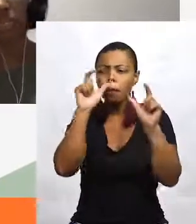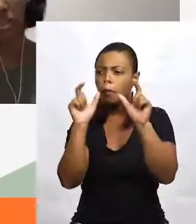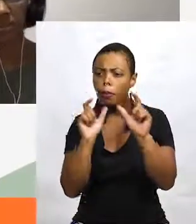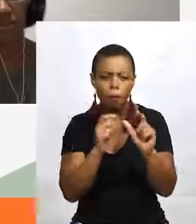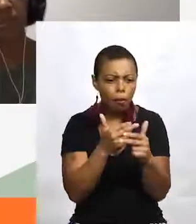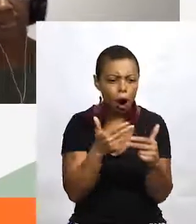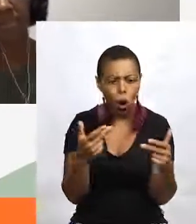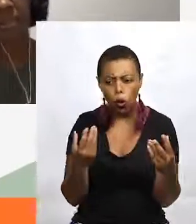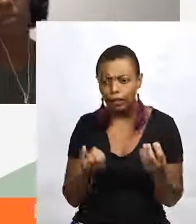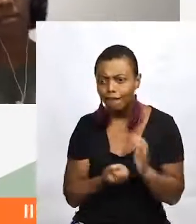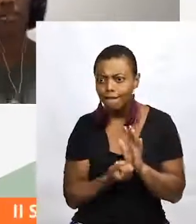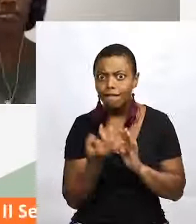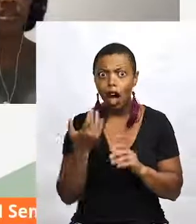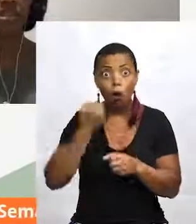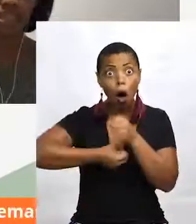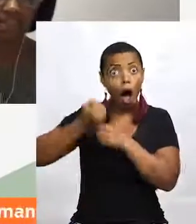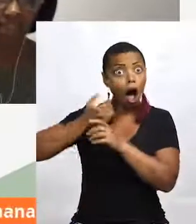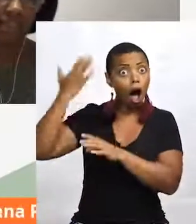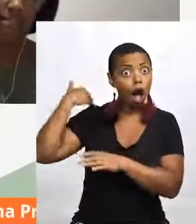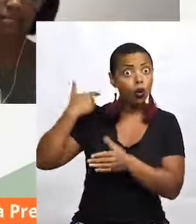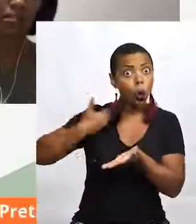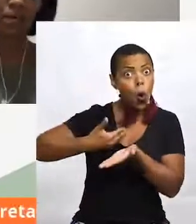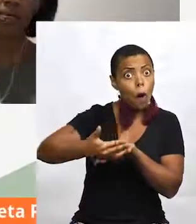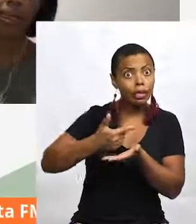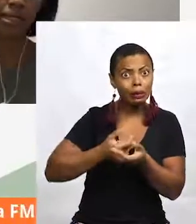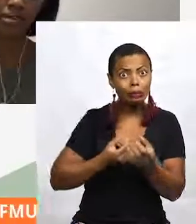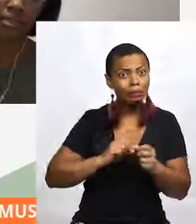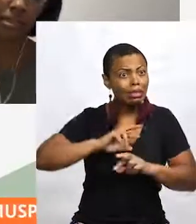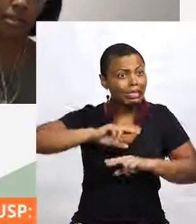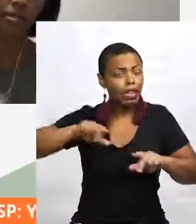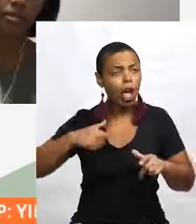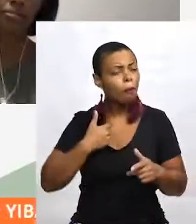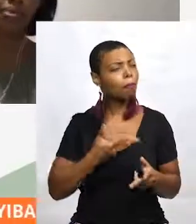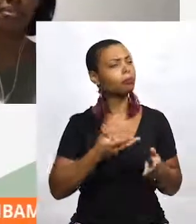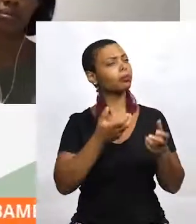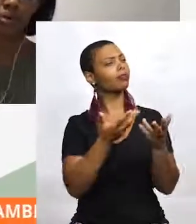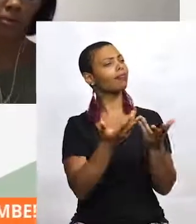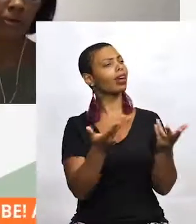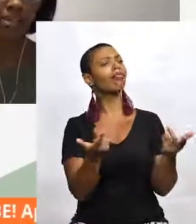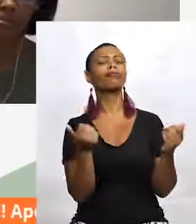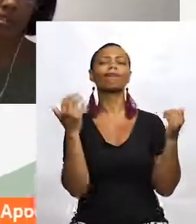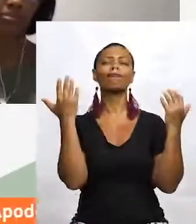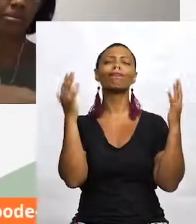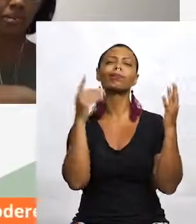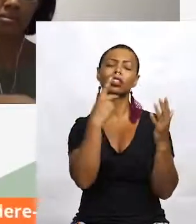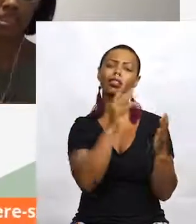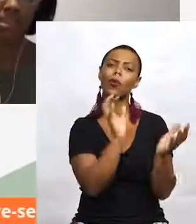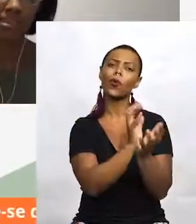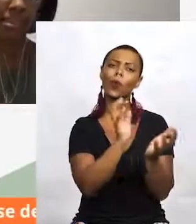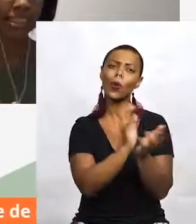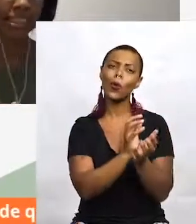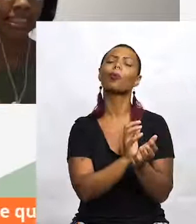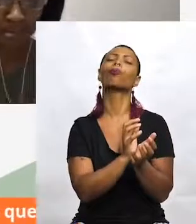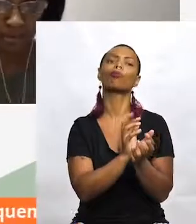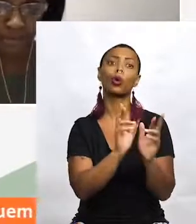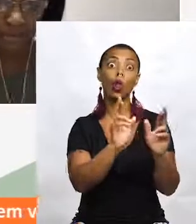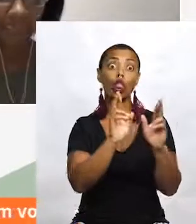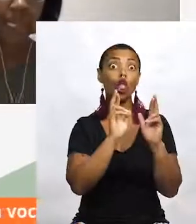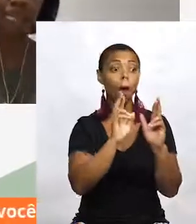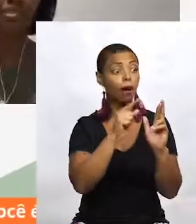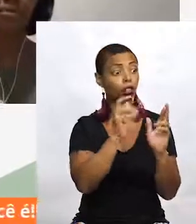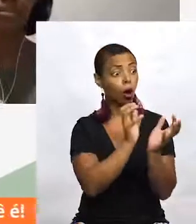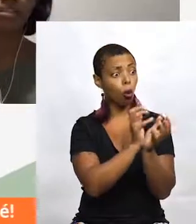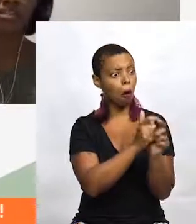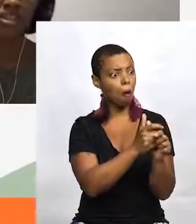fomentaram durante, desde o ano passado, e eu vi tanta riqueza. Então, parabéns por esse grupo aí. Espero que ele cresça